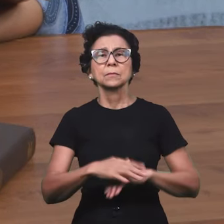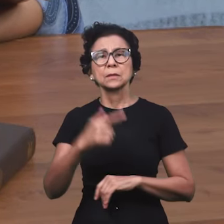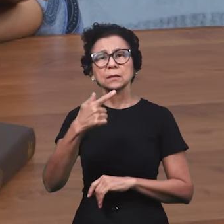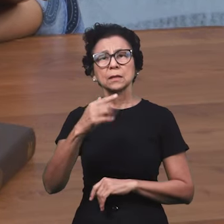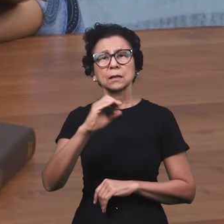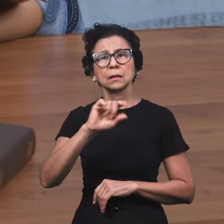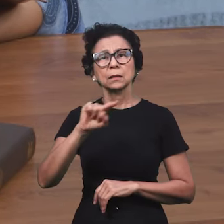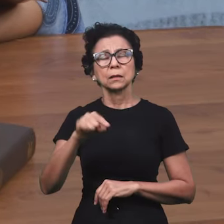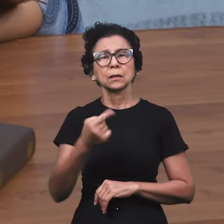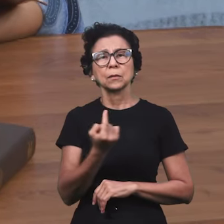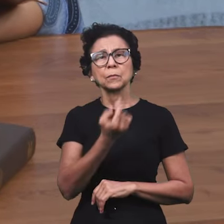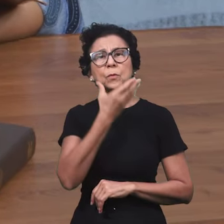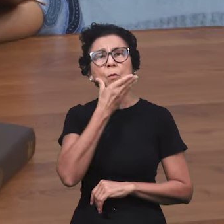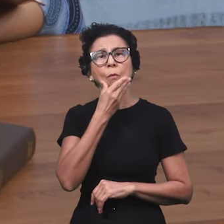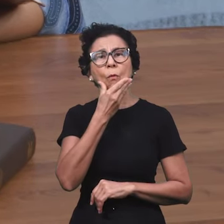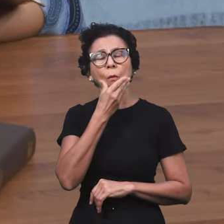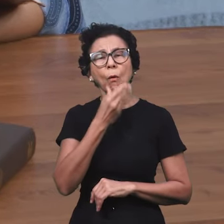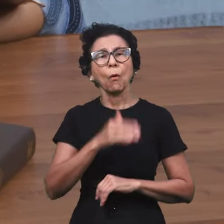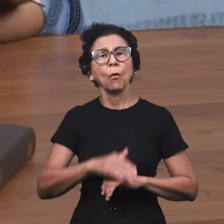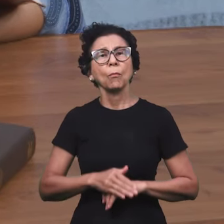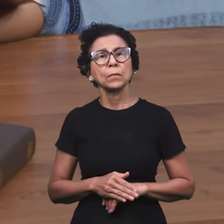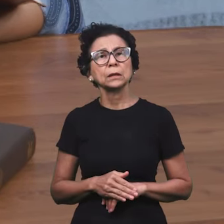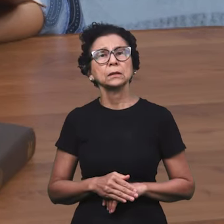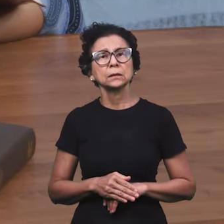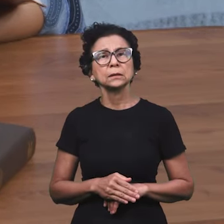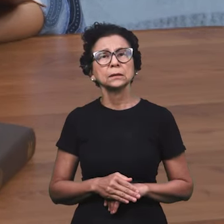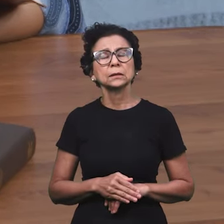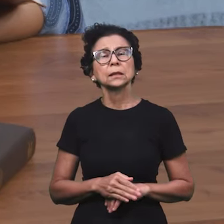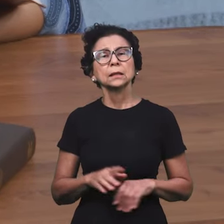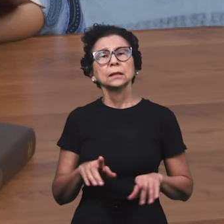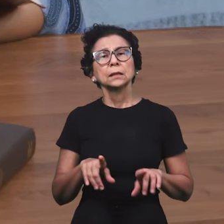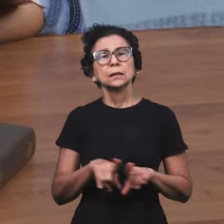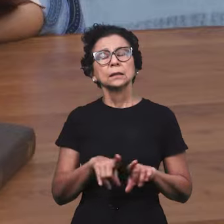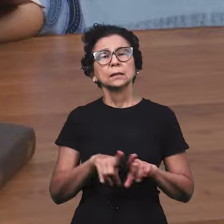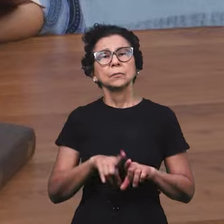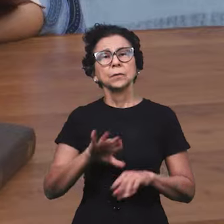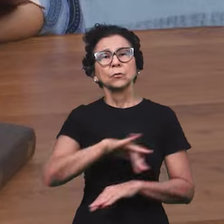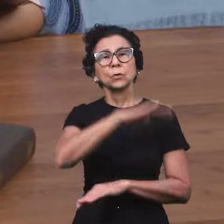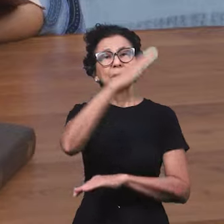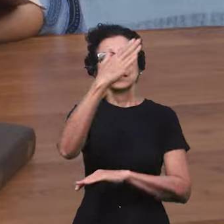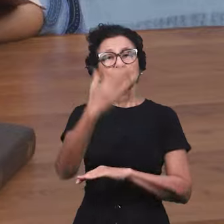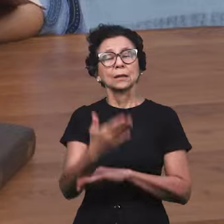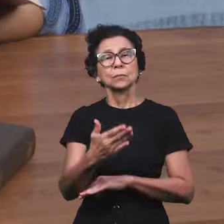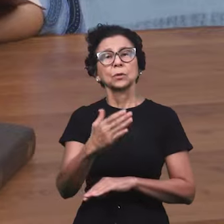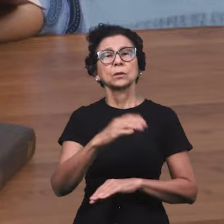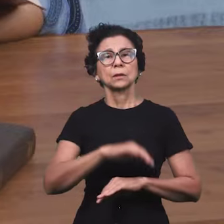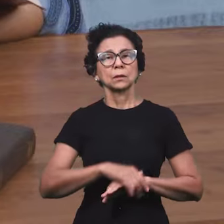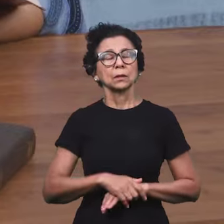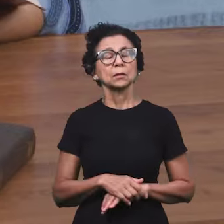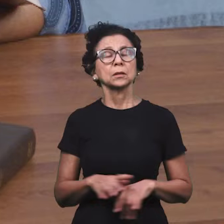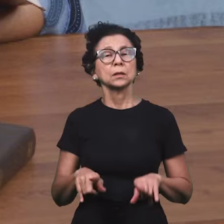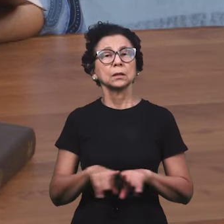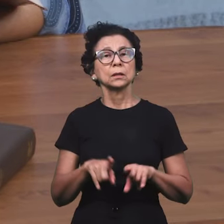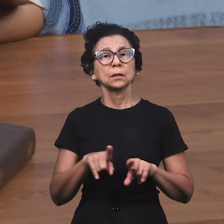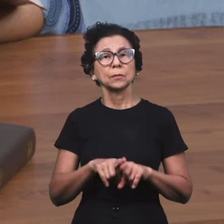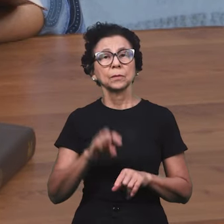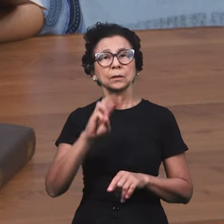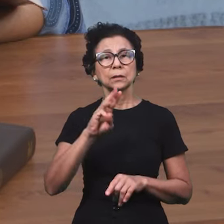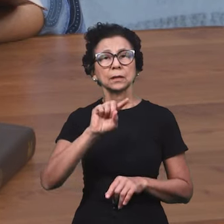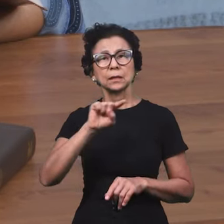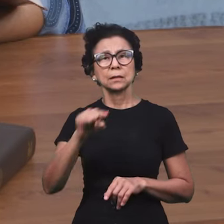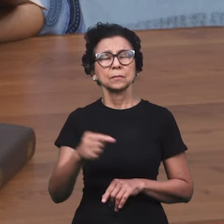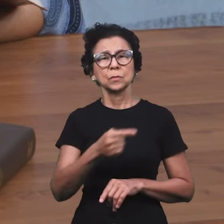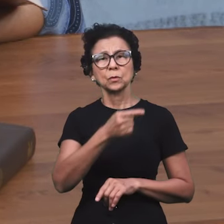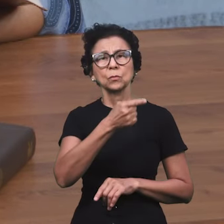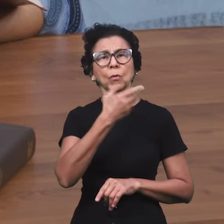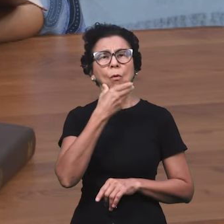de carga e 80.000 que cortassem na montanha, e 3.600 inspetores sobre